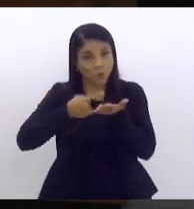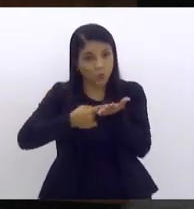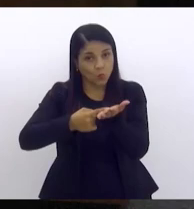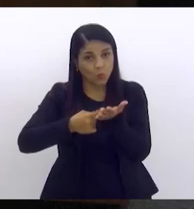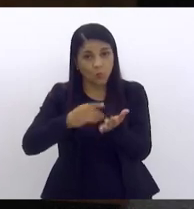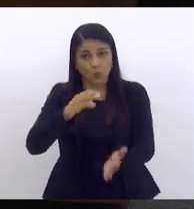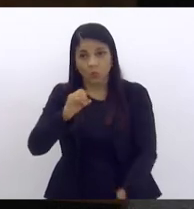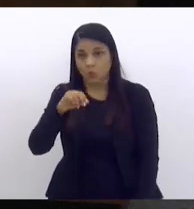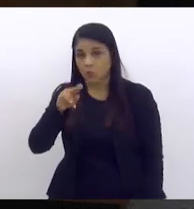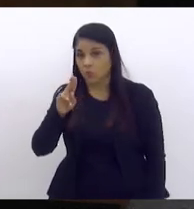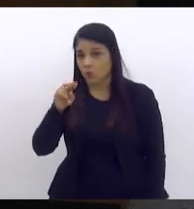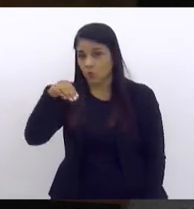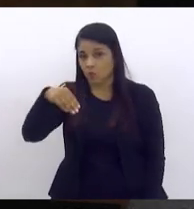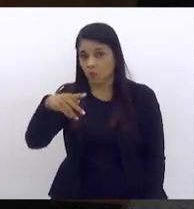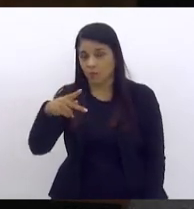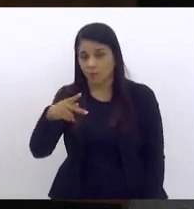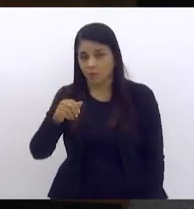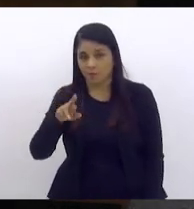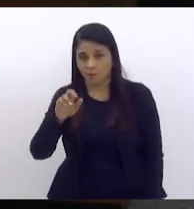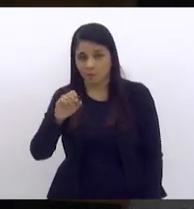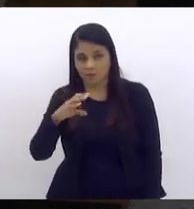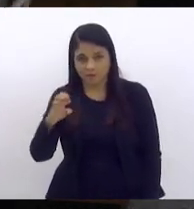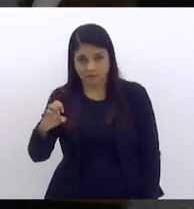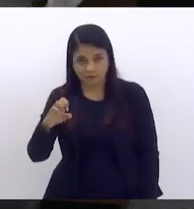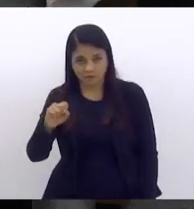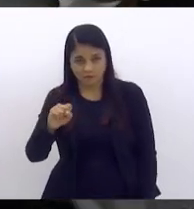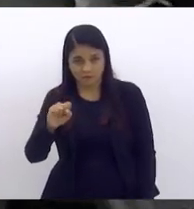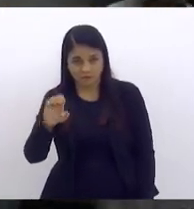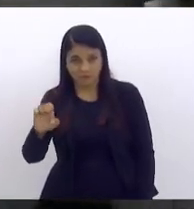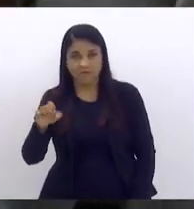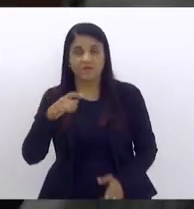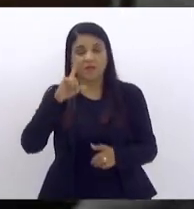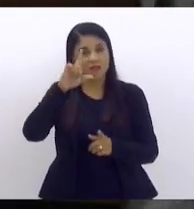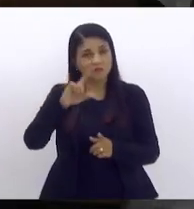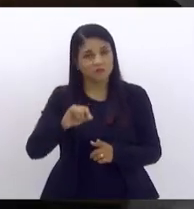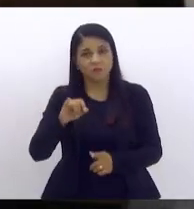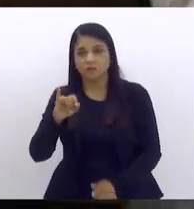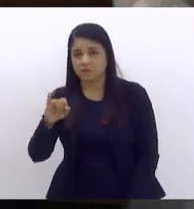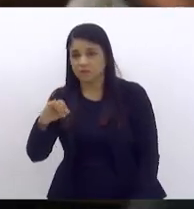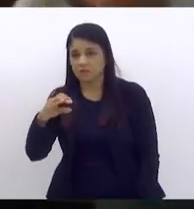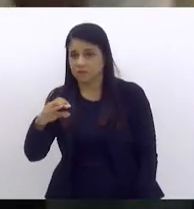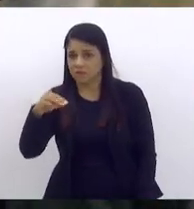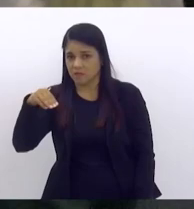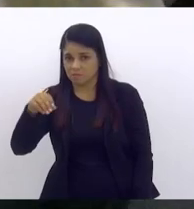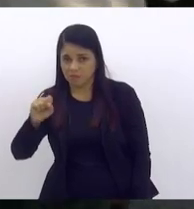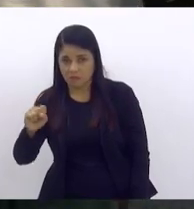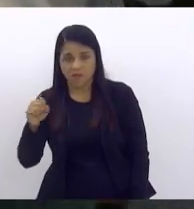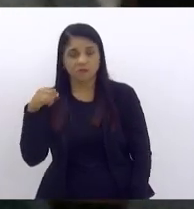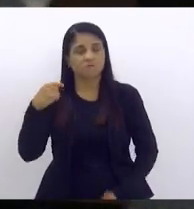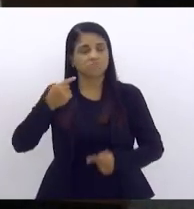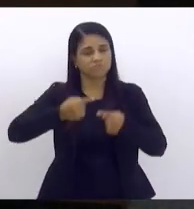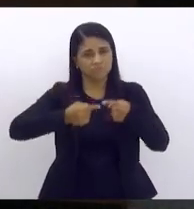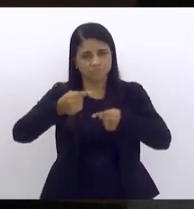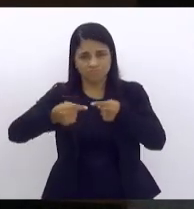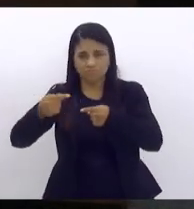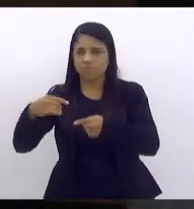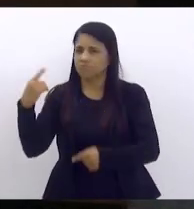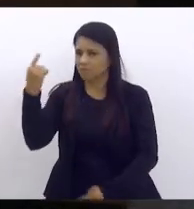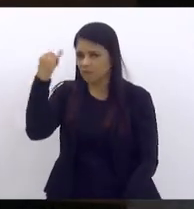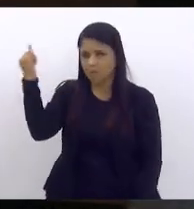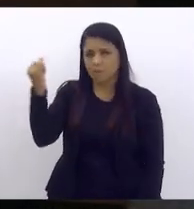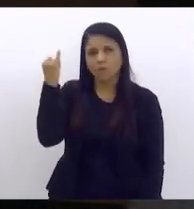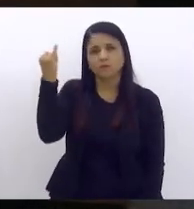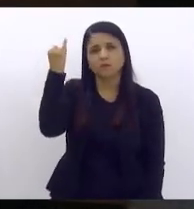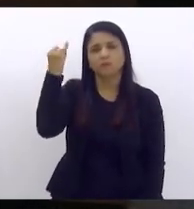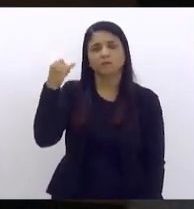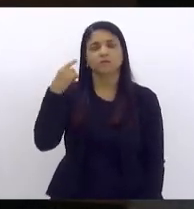por essa casa, desde o ICMS, da redução de ICMS, que teve um debate importante com a deputada Dani Monteiro aqui,